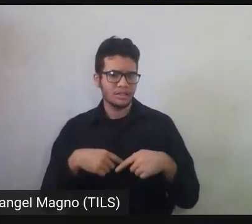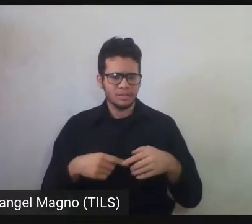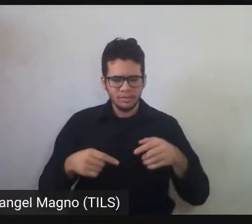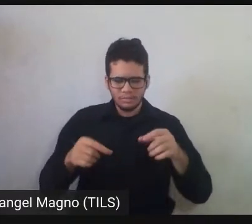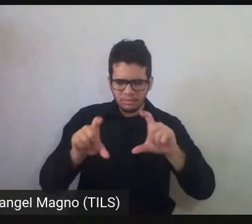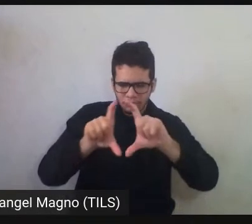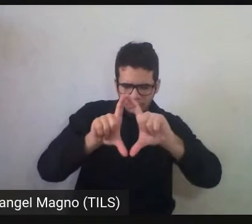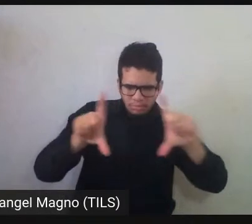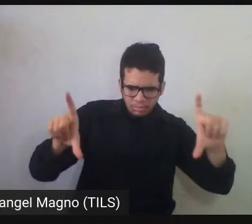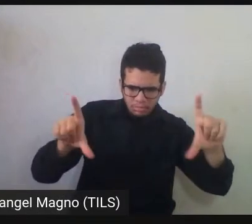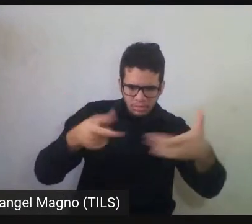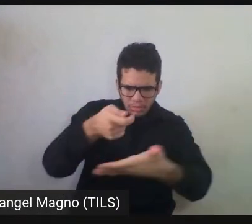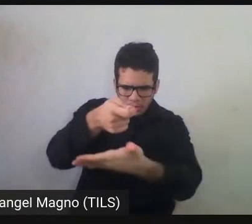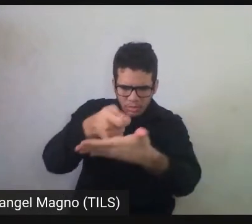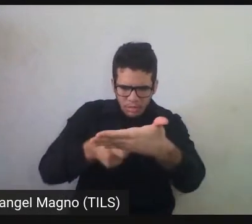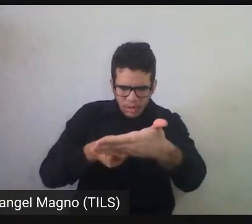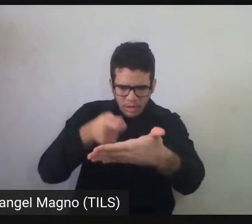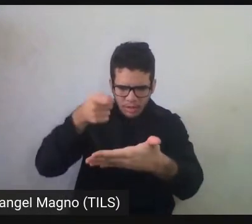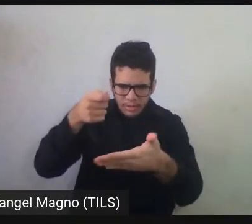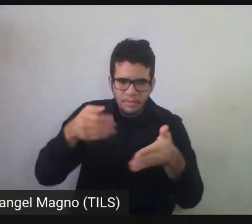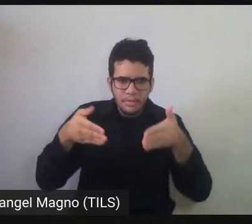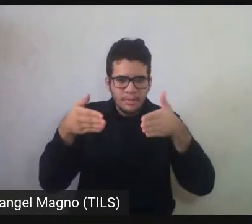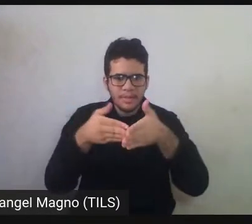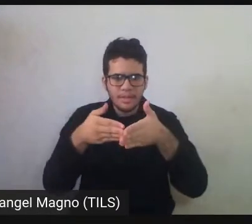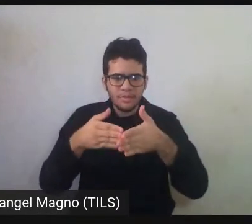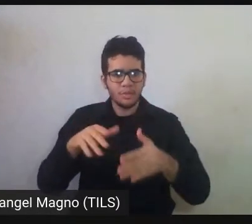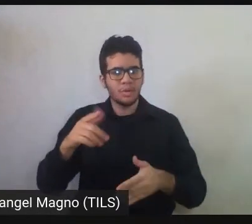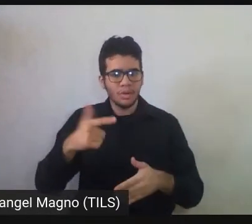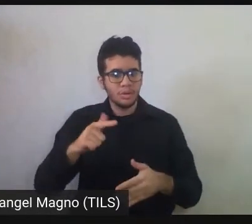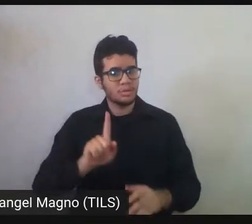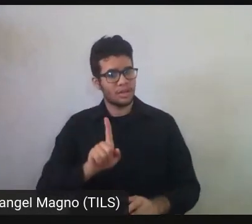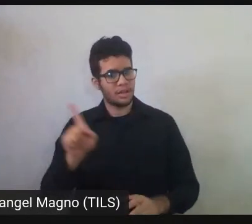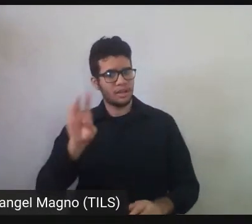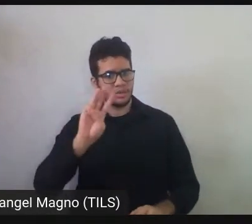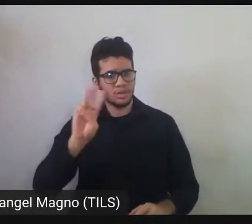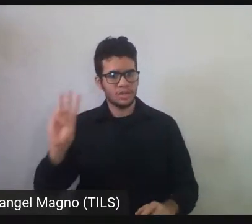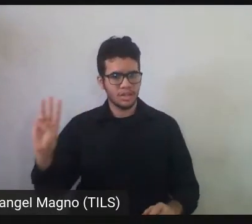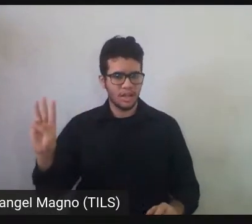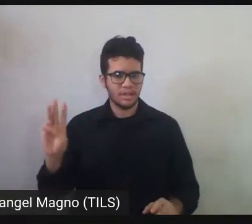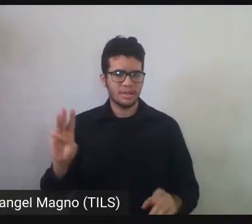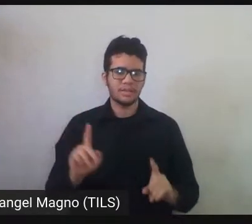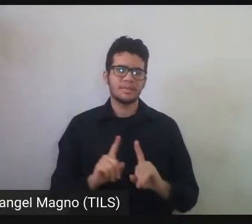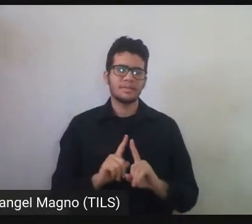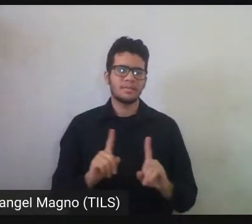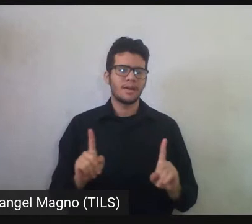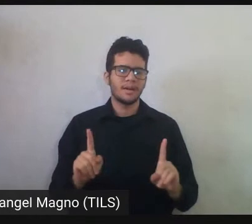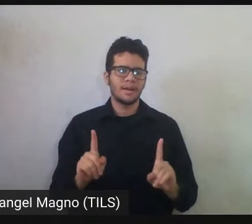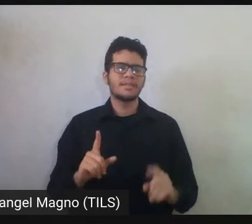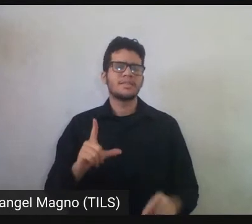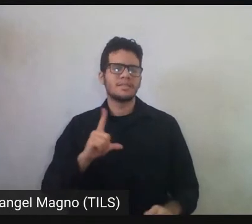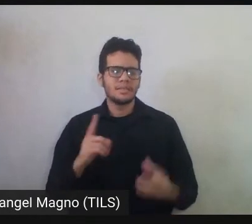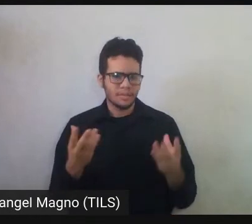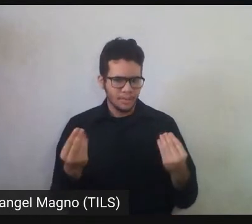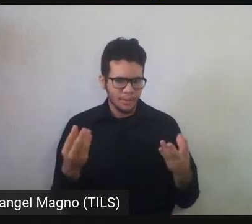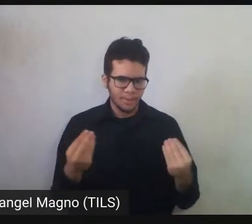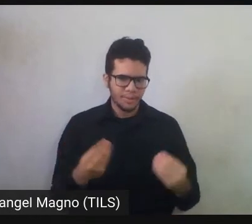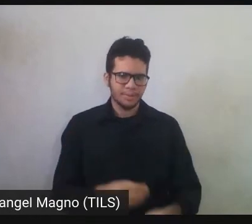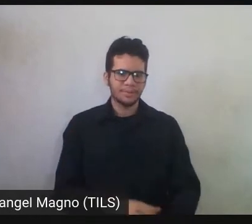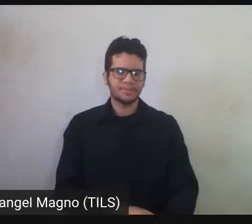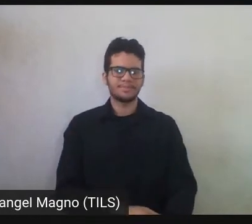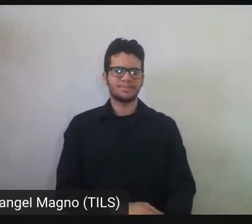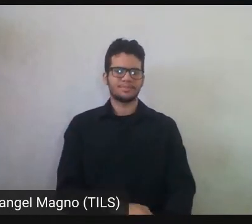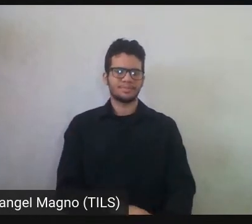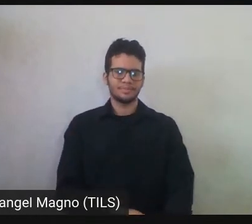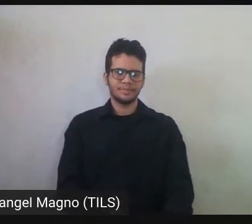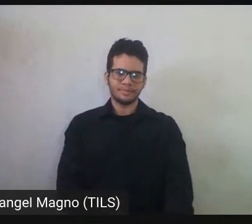esteja sendo apresentado no artigo esteja sendo indicado mas não apresentado por exemplo aí você tem que ir até